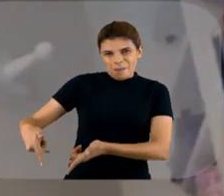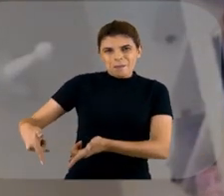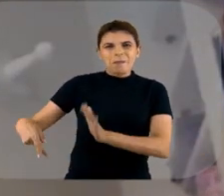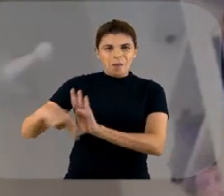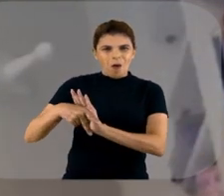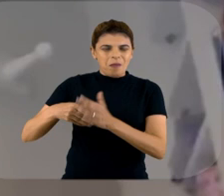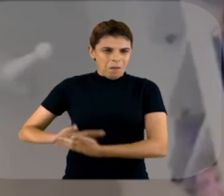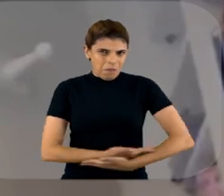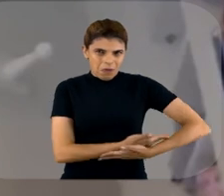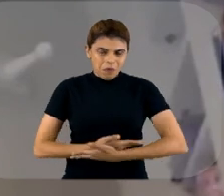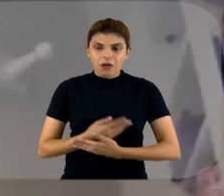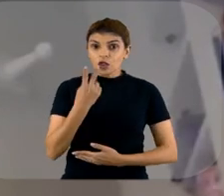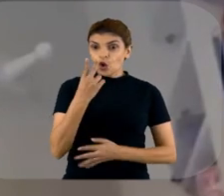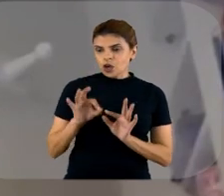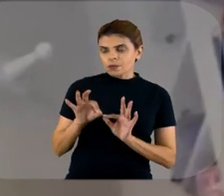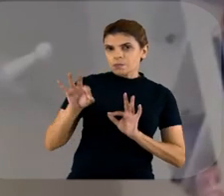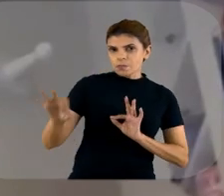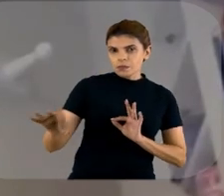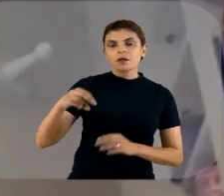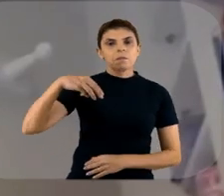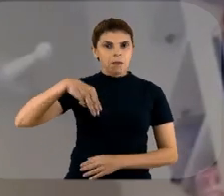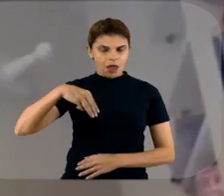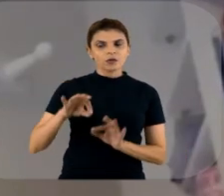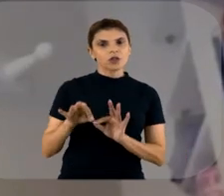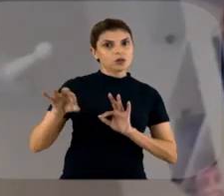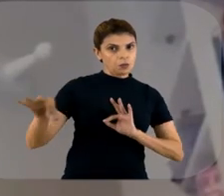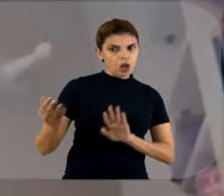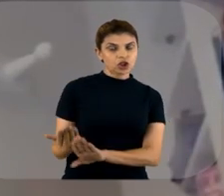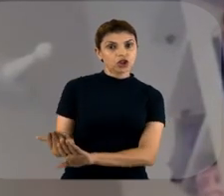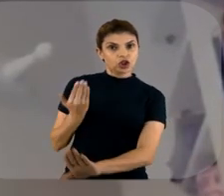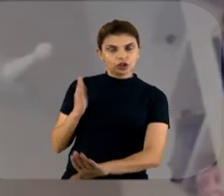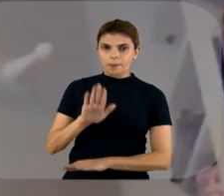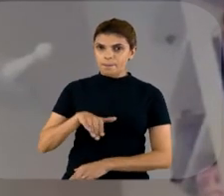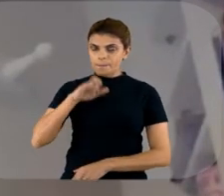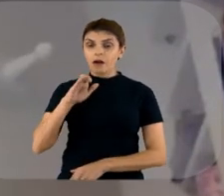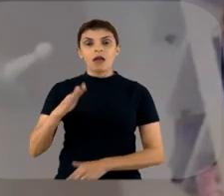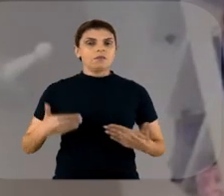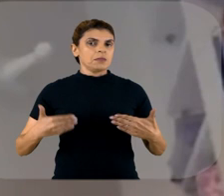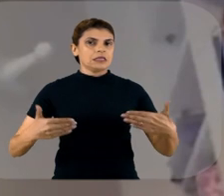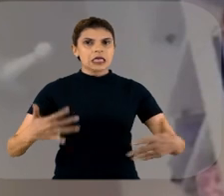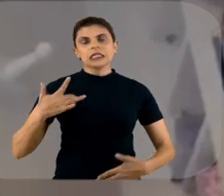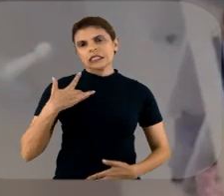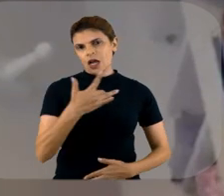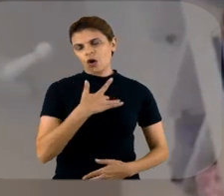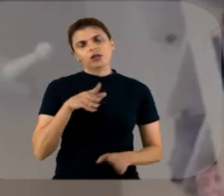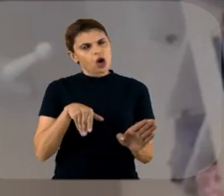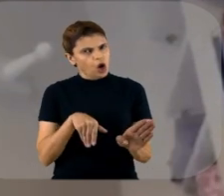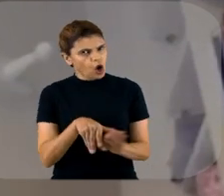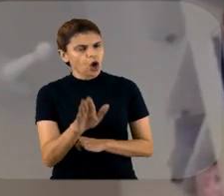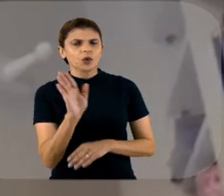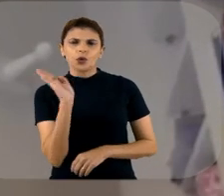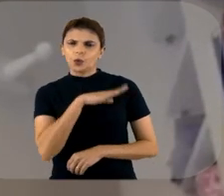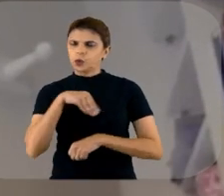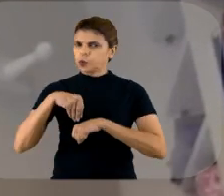distância do leito da mãe Eh e Então nesse essa recomendação é a recomendação do Ministério da Saúde no